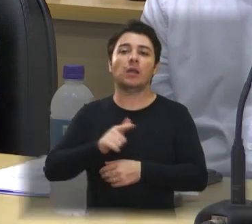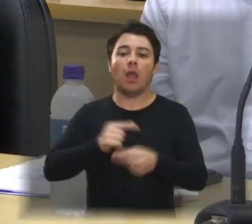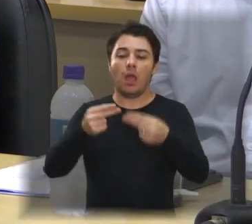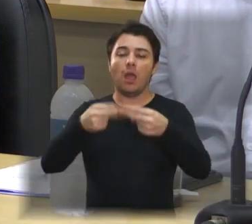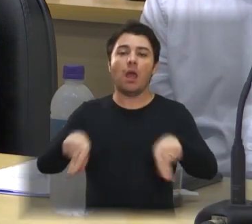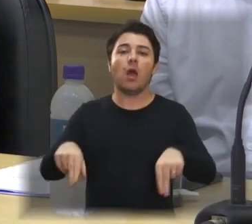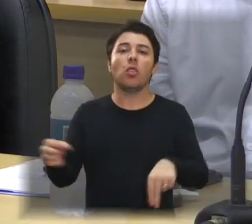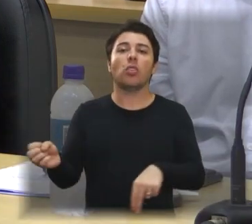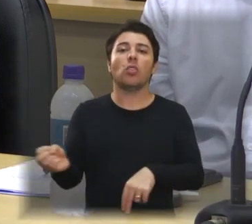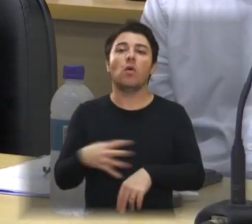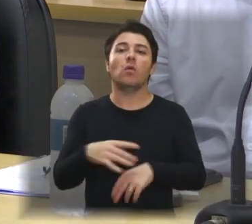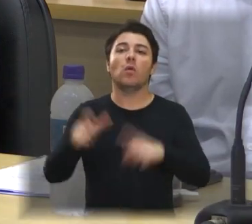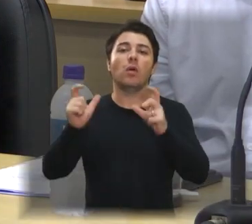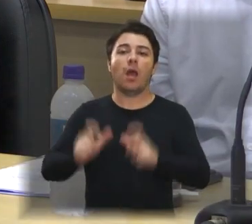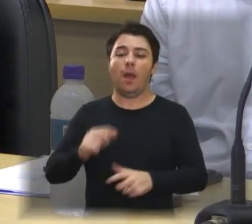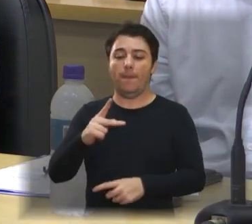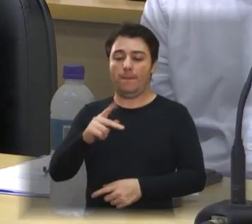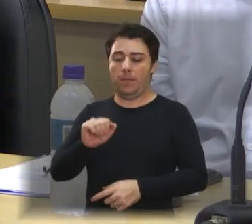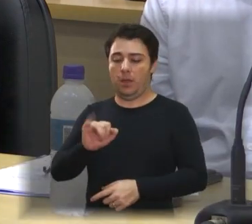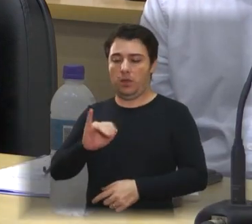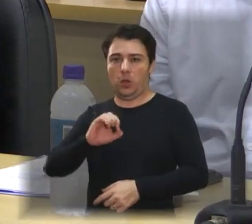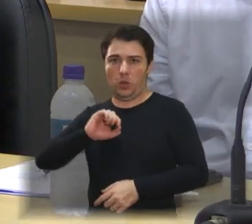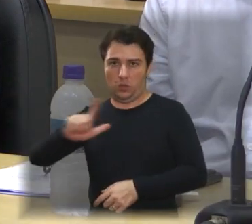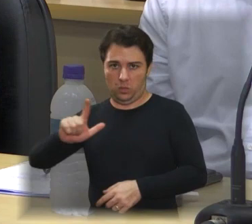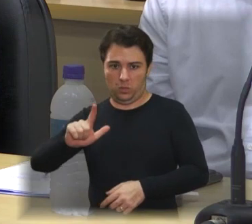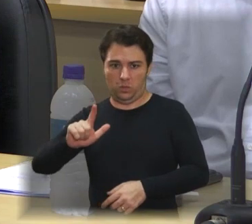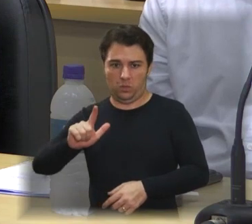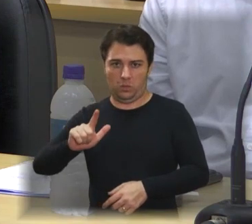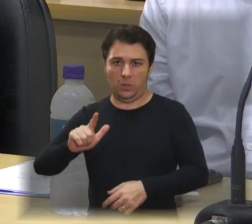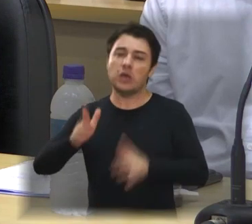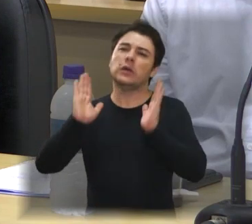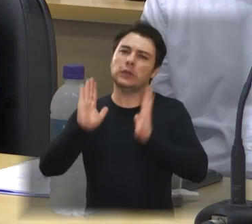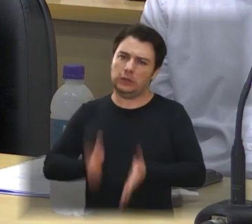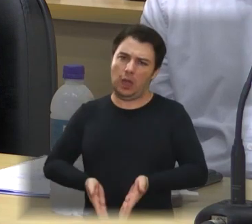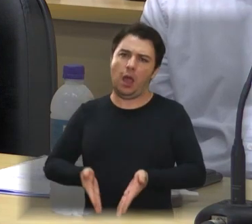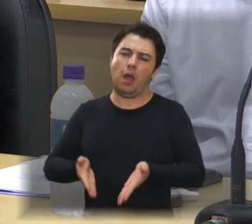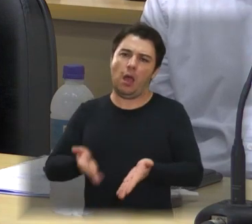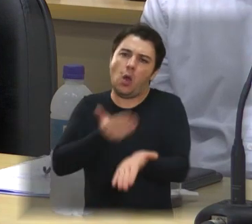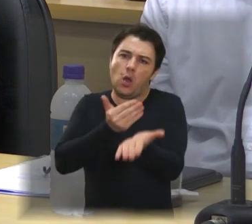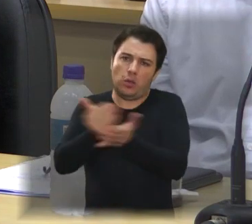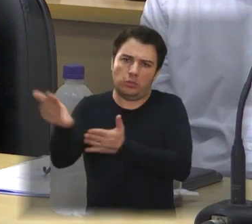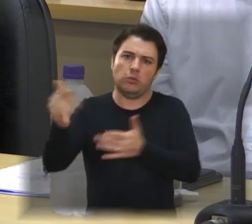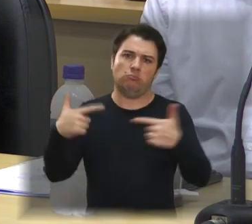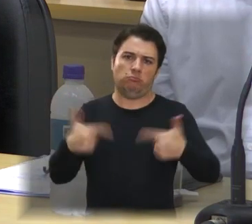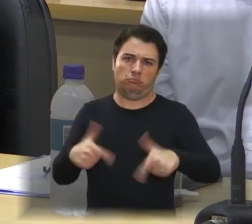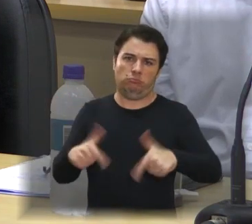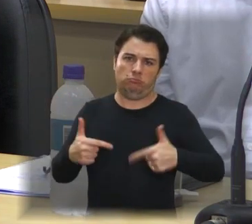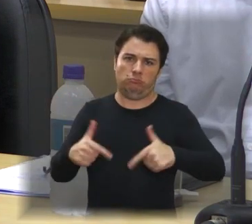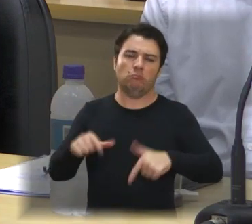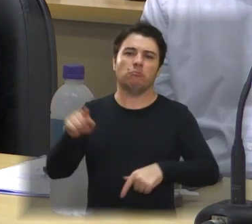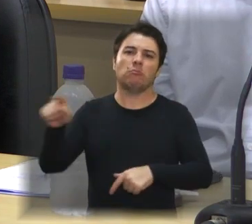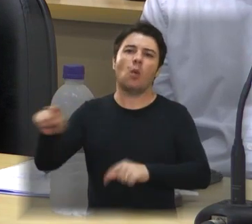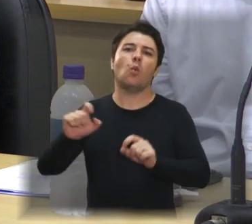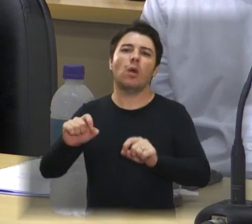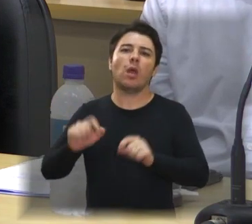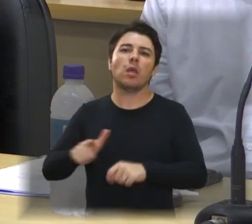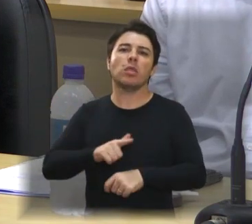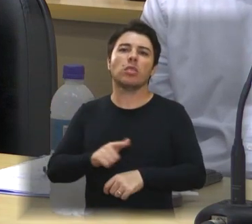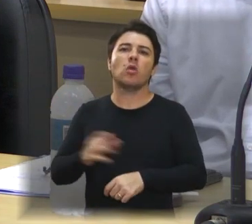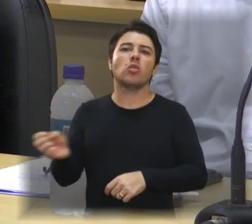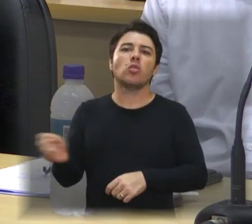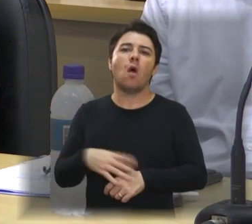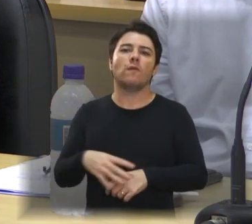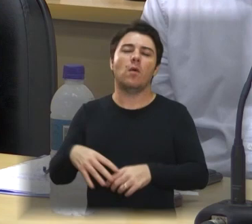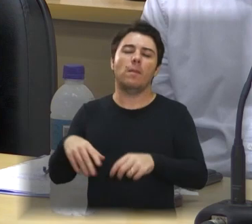oração Da ampliação da subestação Paiol aqui no caso foi inaugurada que passou por um processo de modernização